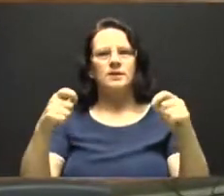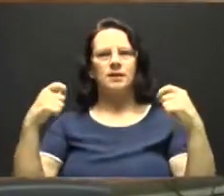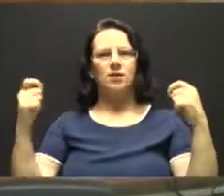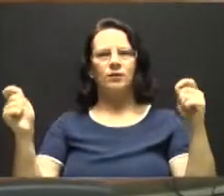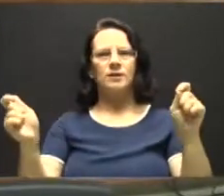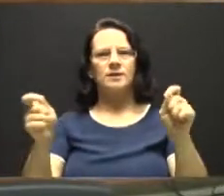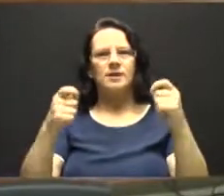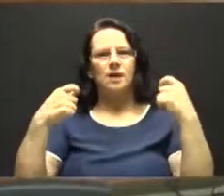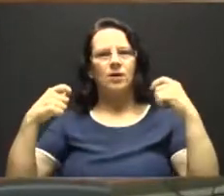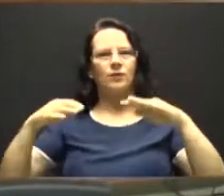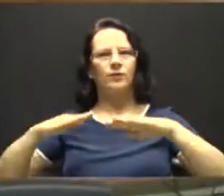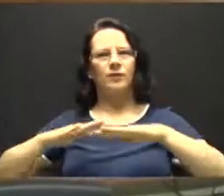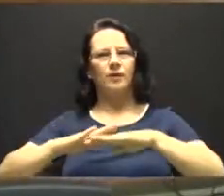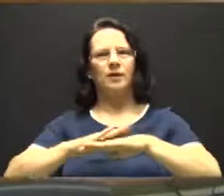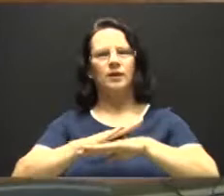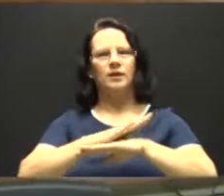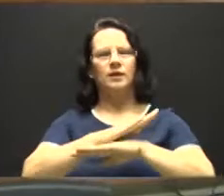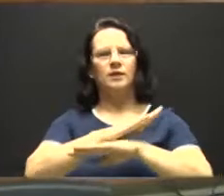visão